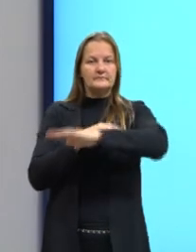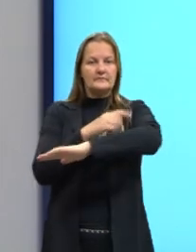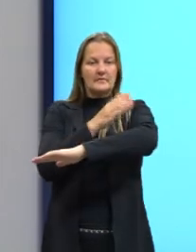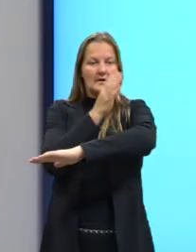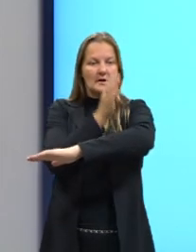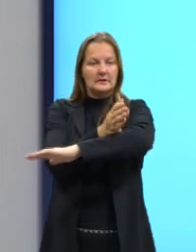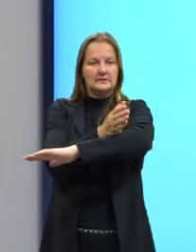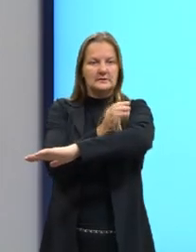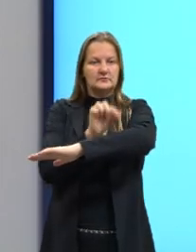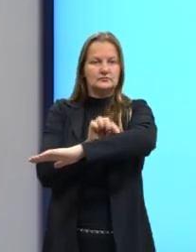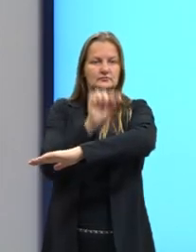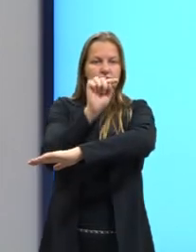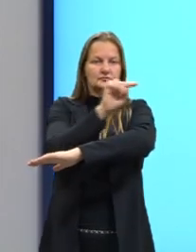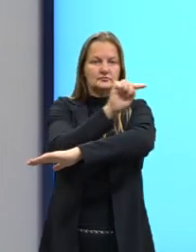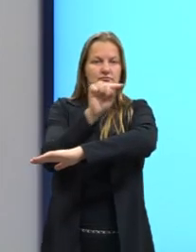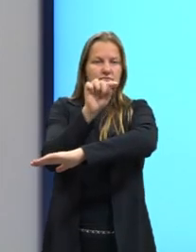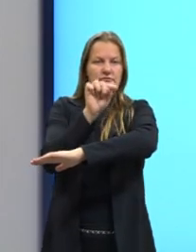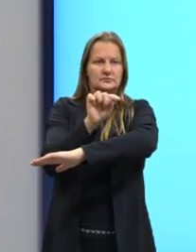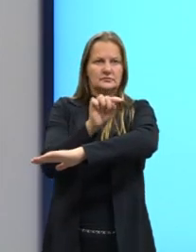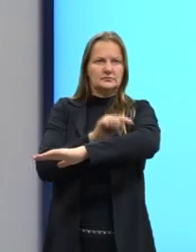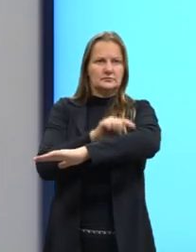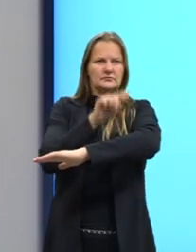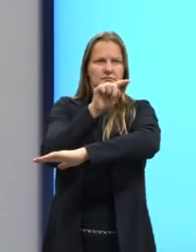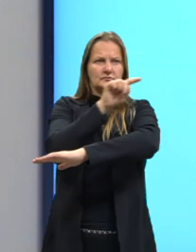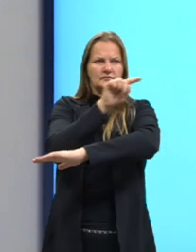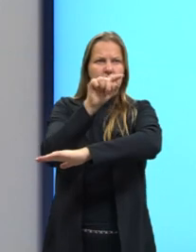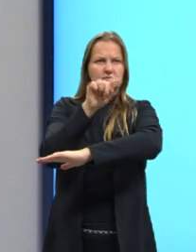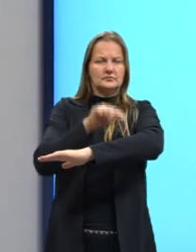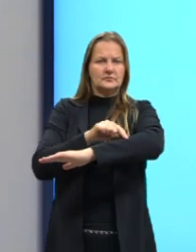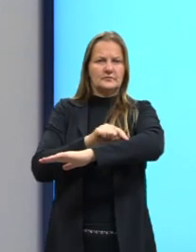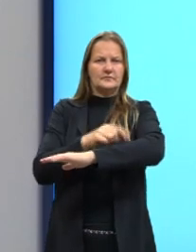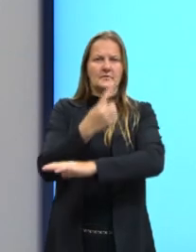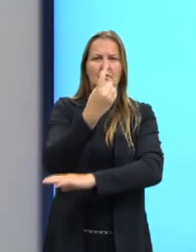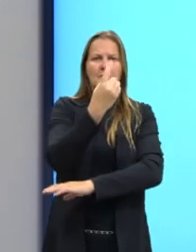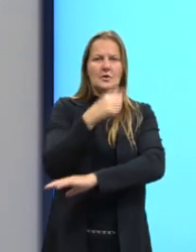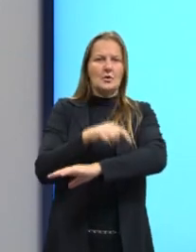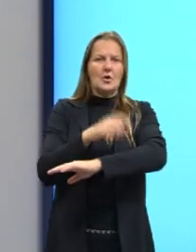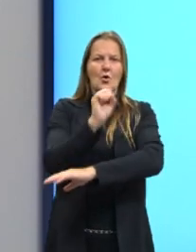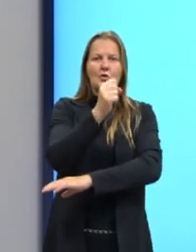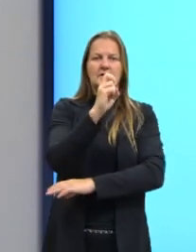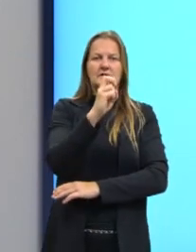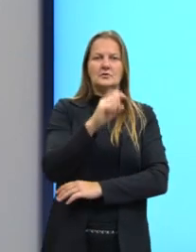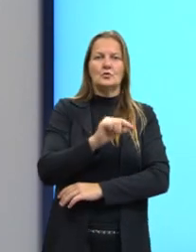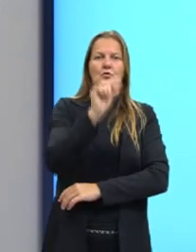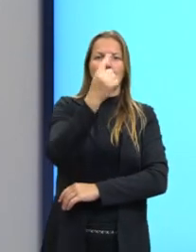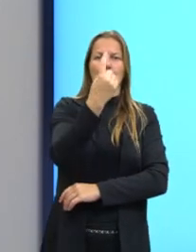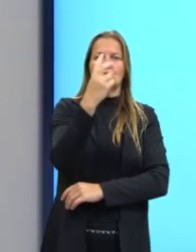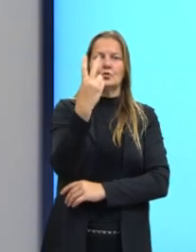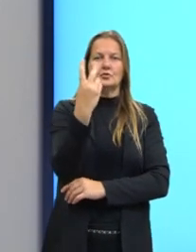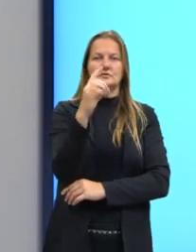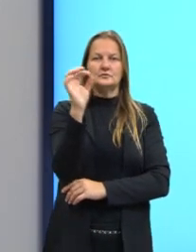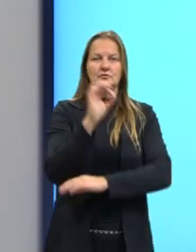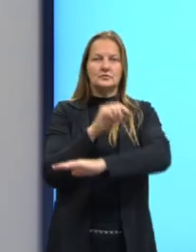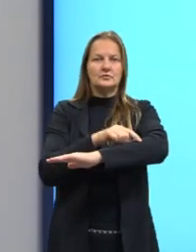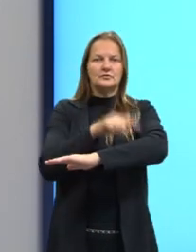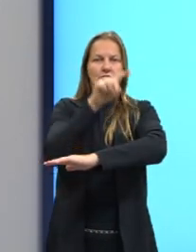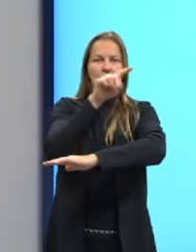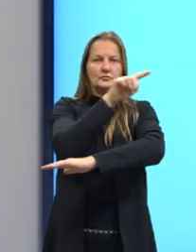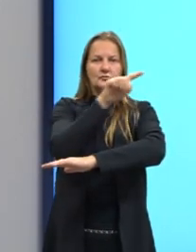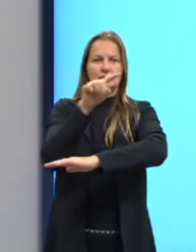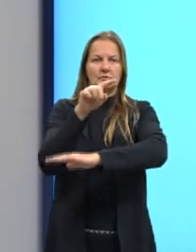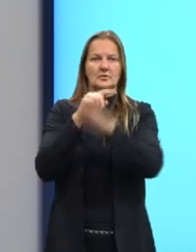existe uma referência no gráfico vejo que 85 nós temos doze por cento nós temos aqui 89